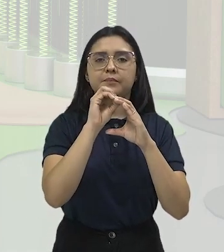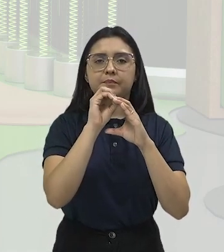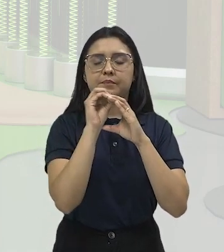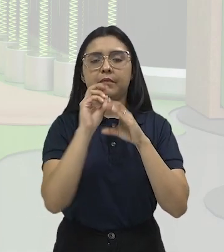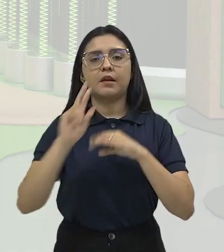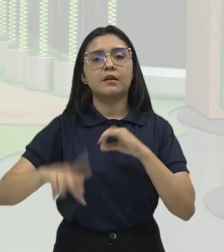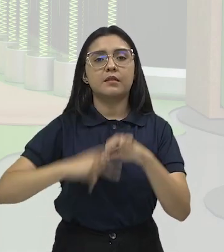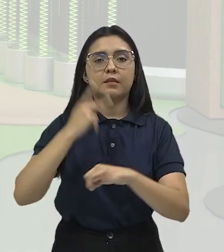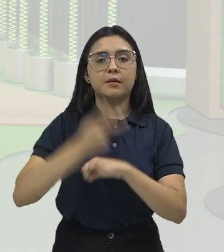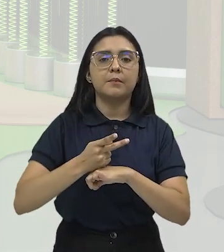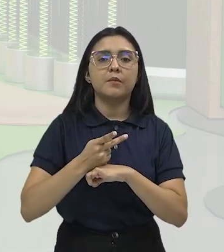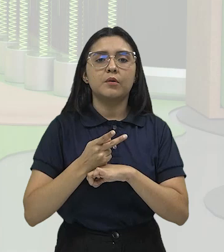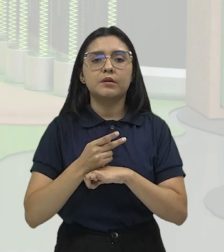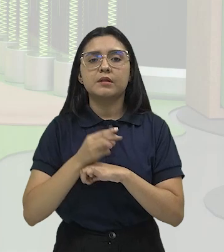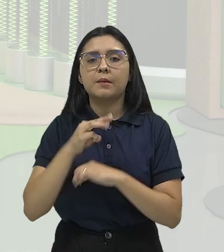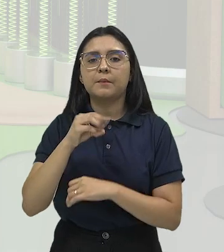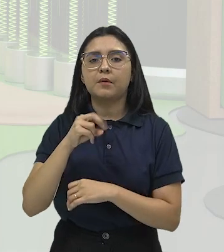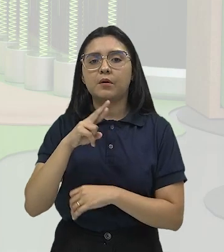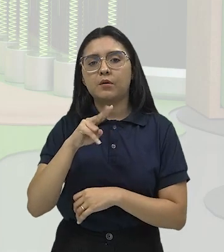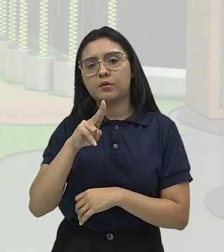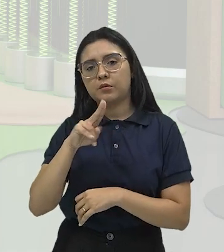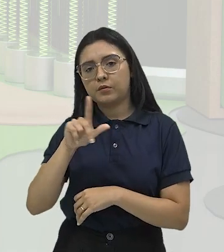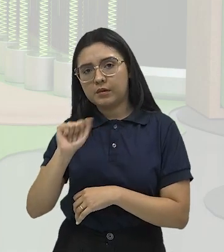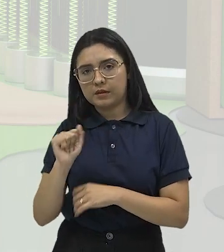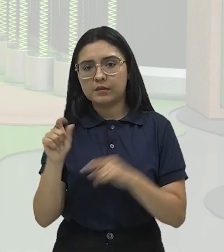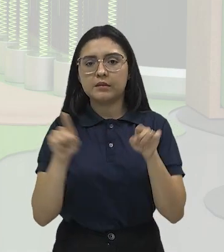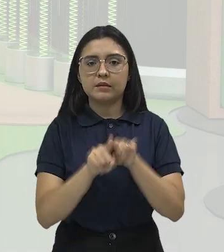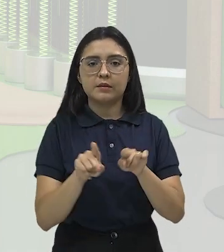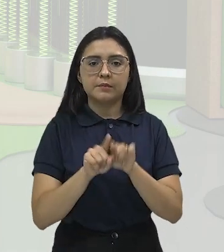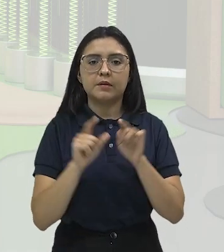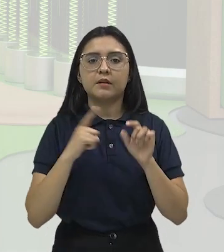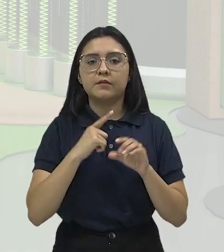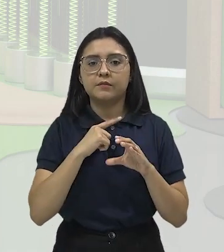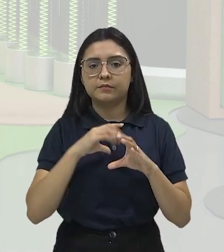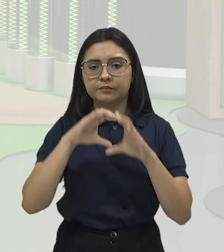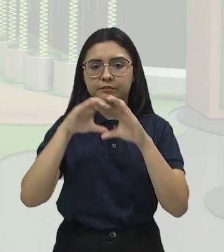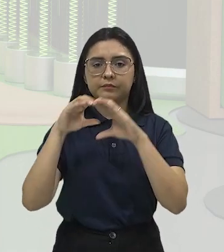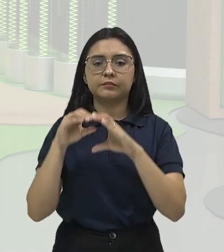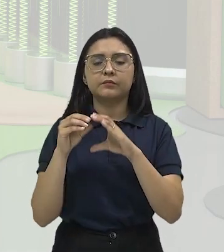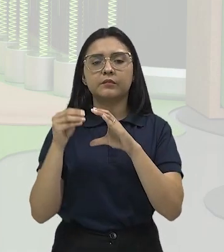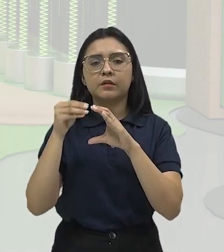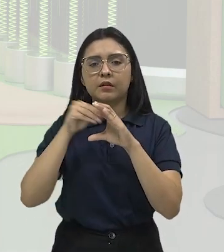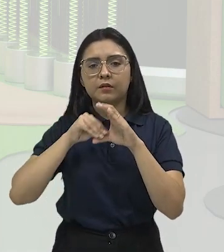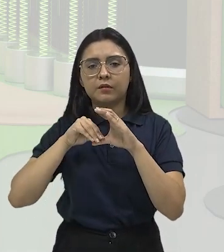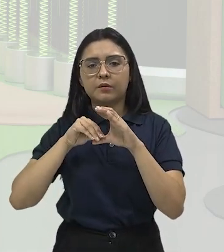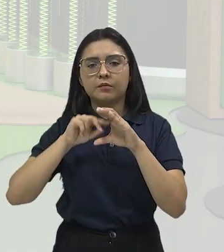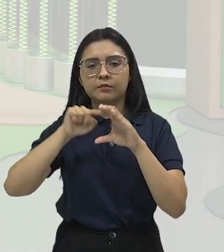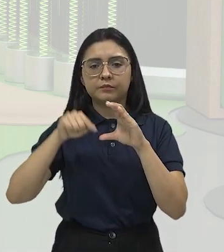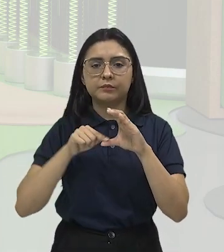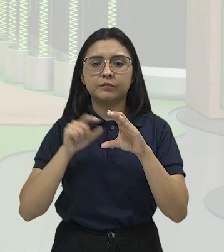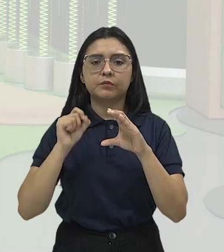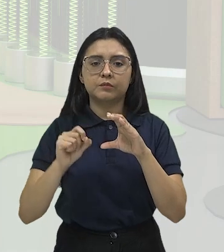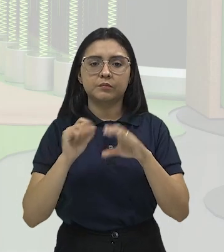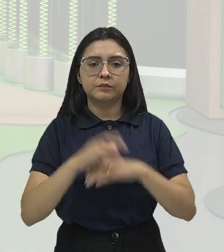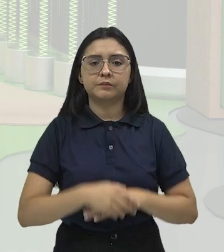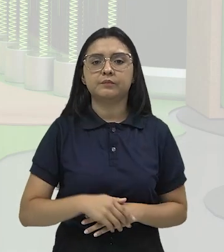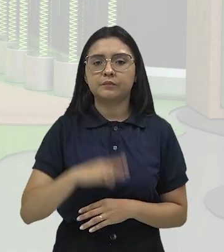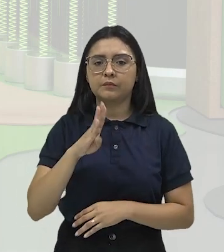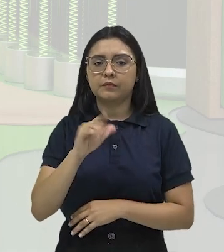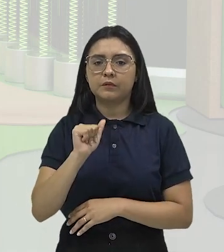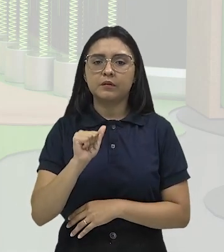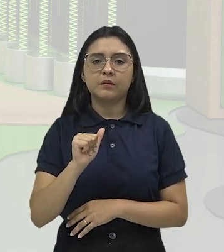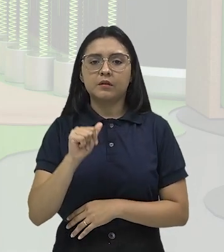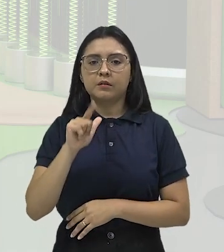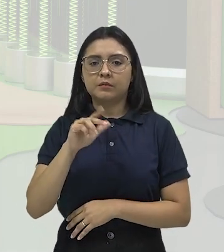posteriormente, essa mórula, né, ela vai também gerar uma cavidade interna, mas aí ela já vai ser chamada de